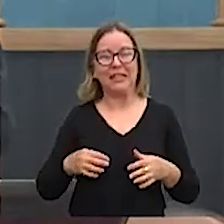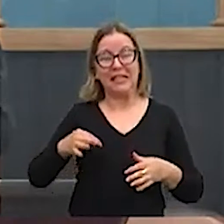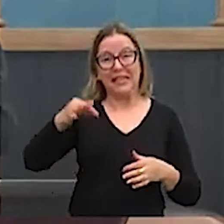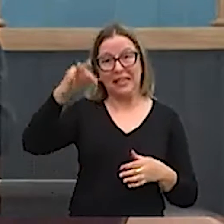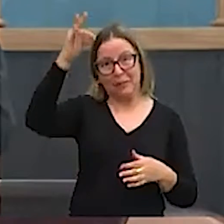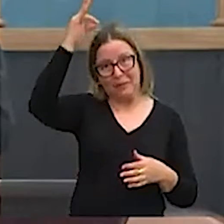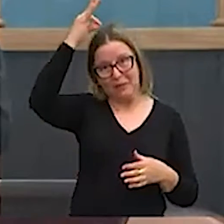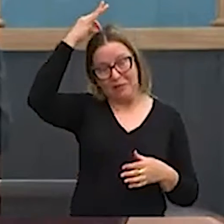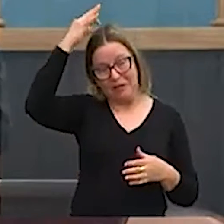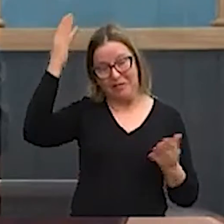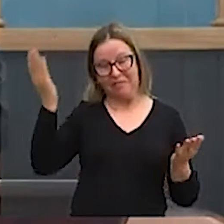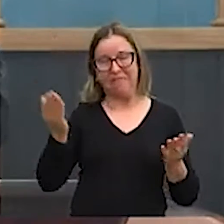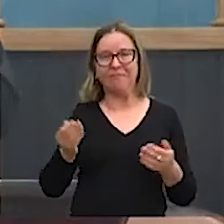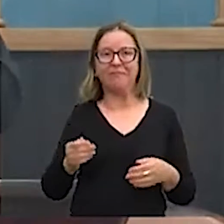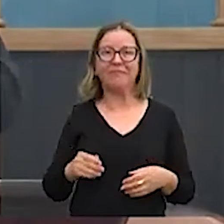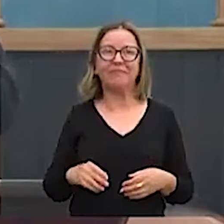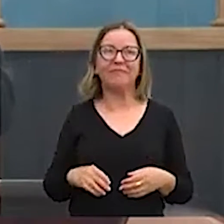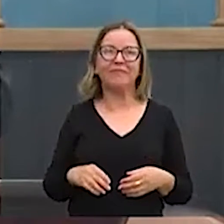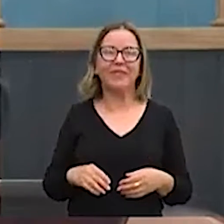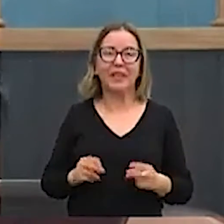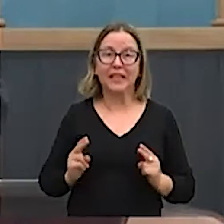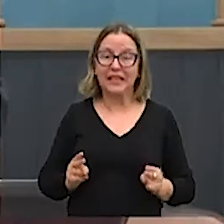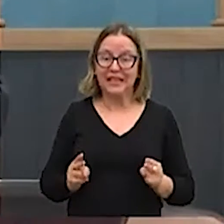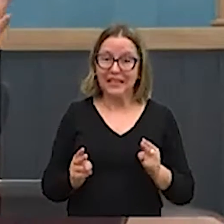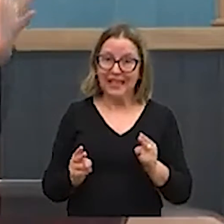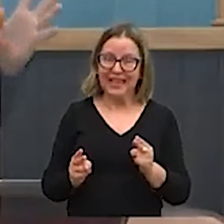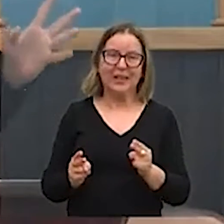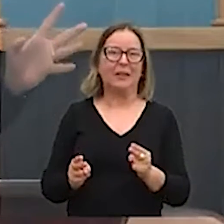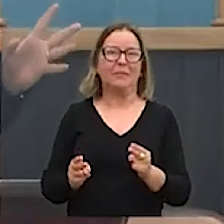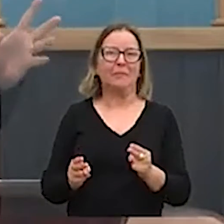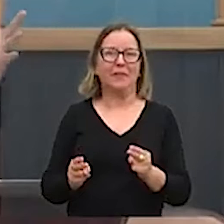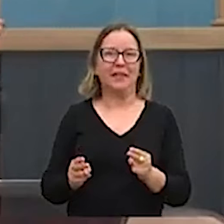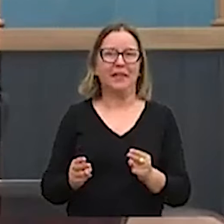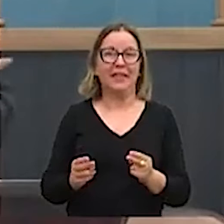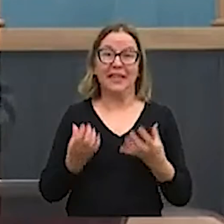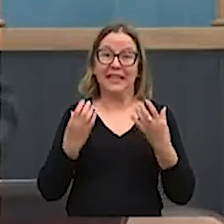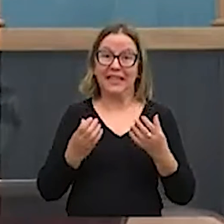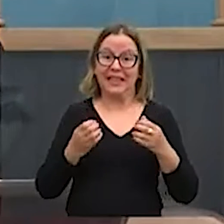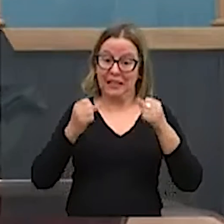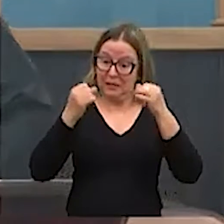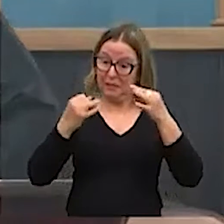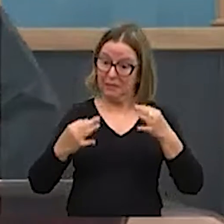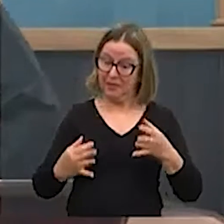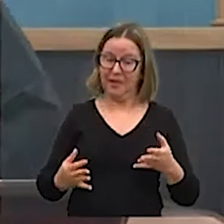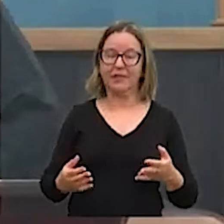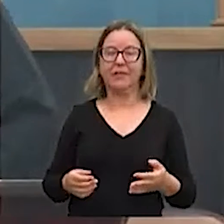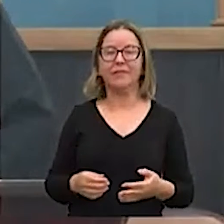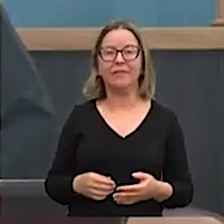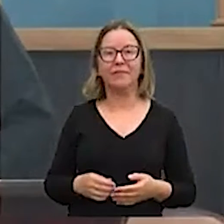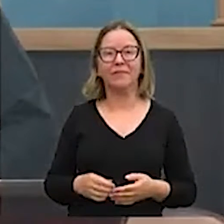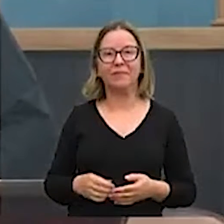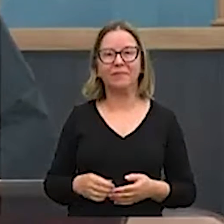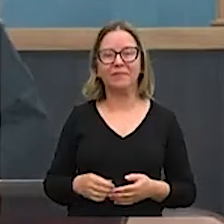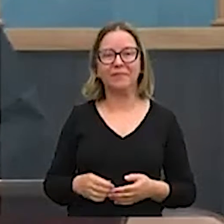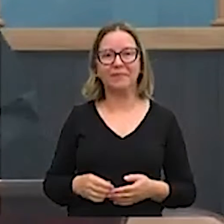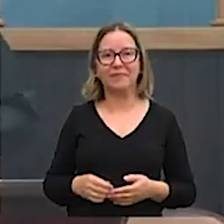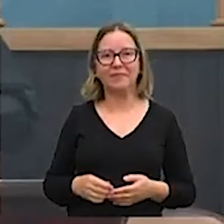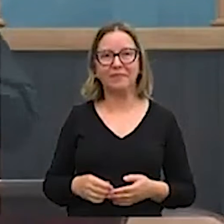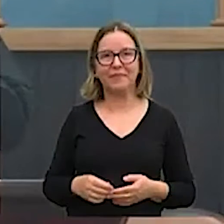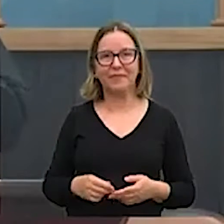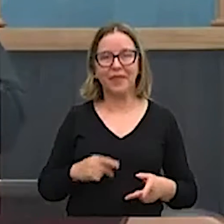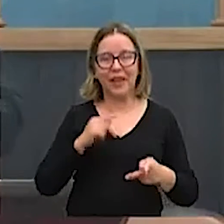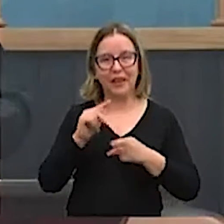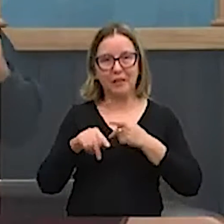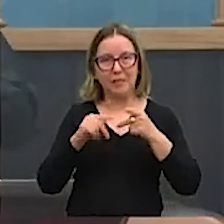trovão. Sempre querendo achar alguma coisa. Os homens que não